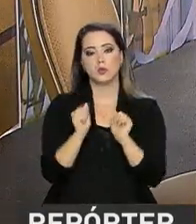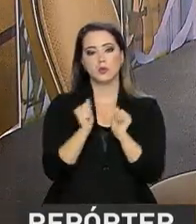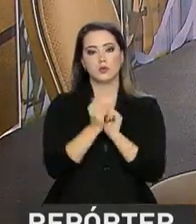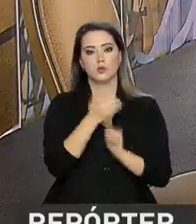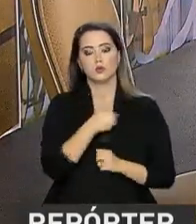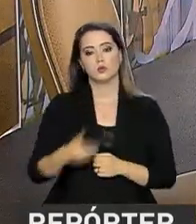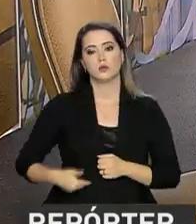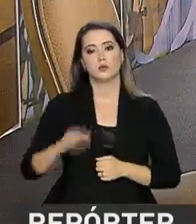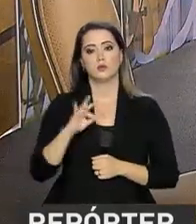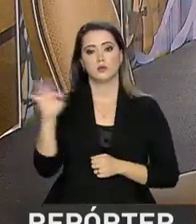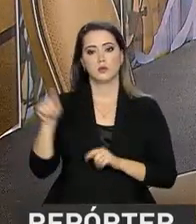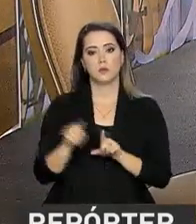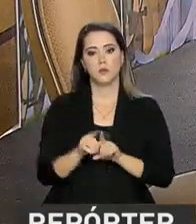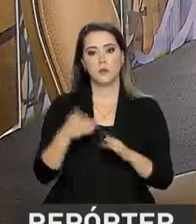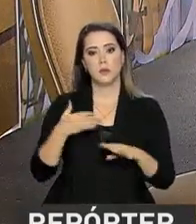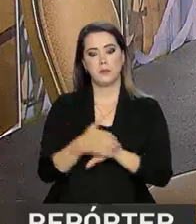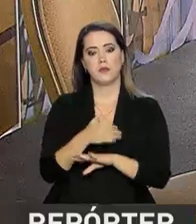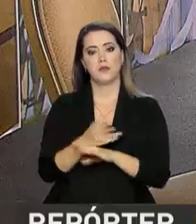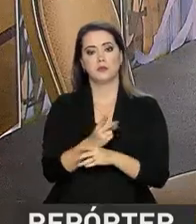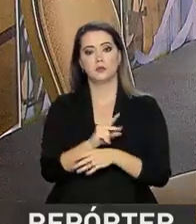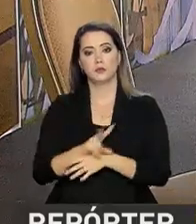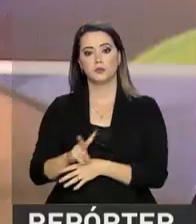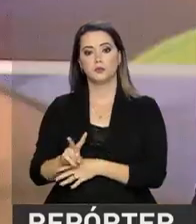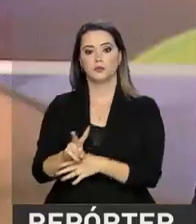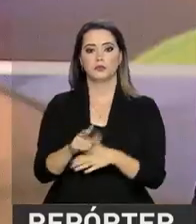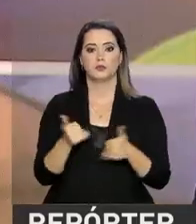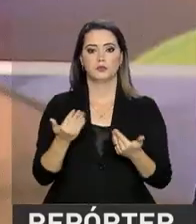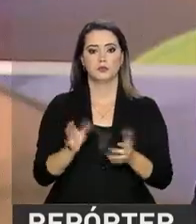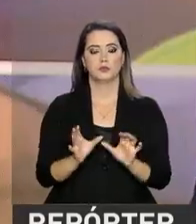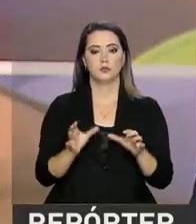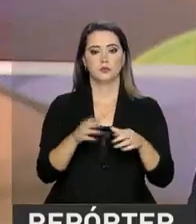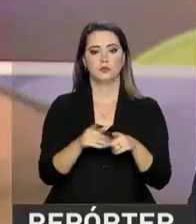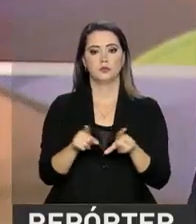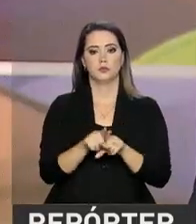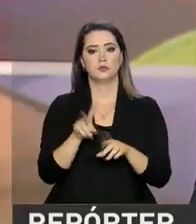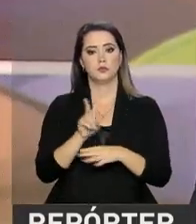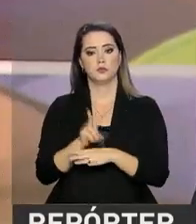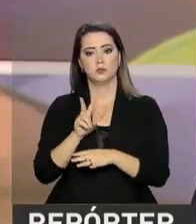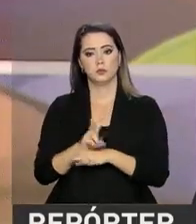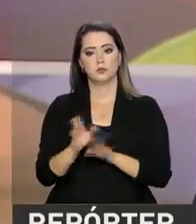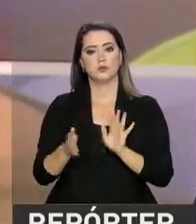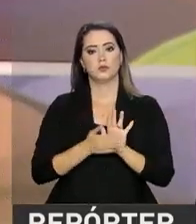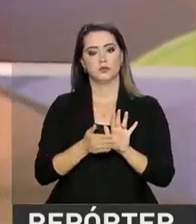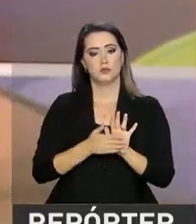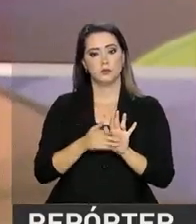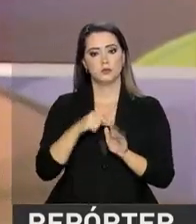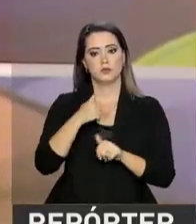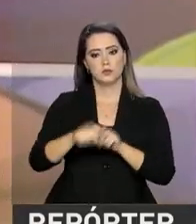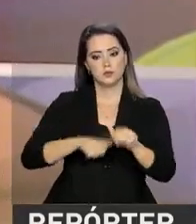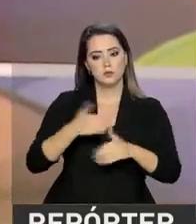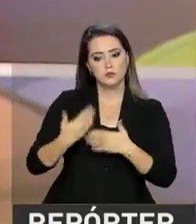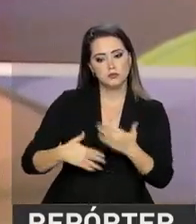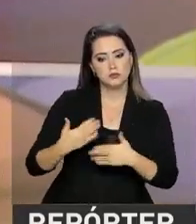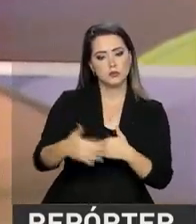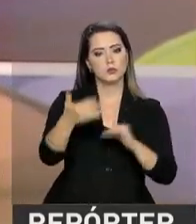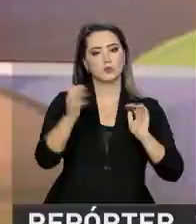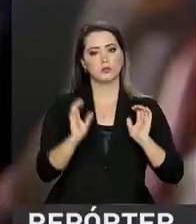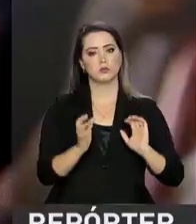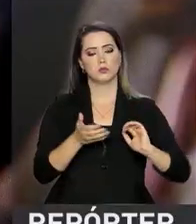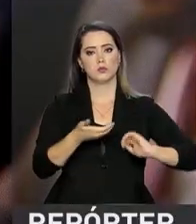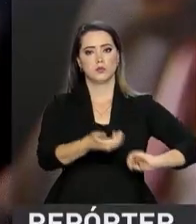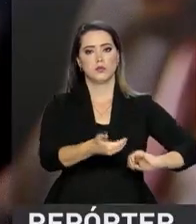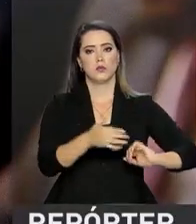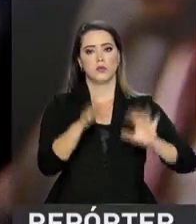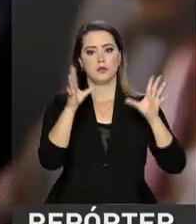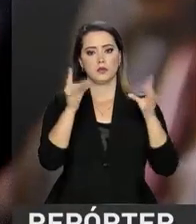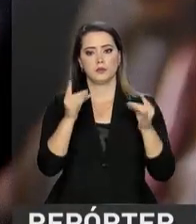o governo federal e o acesso a crédito. O grupo também defende a aprovação de propostas em tramitação no Congresso Nacional,